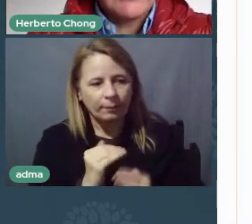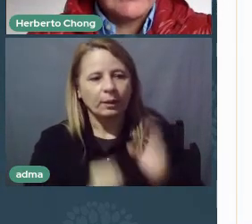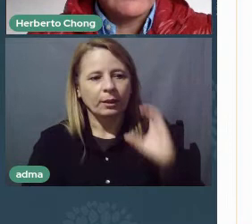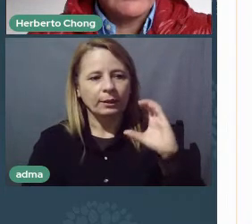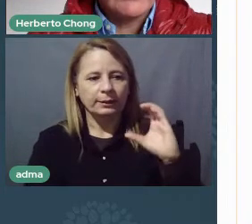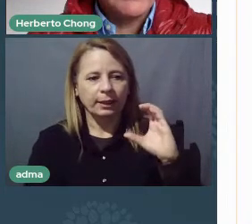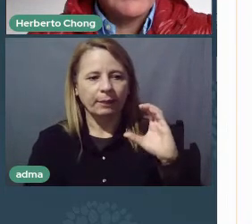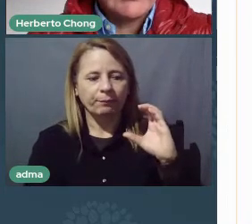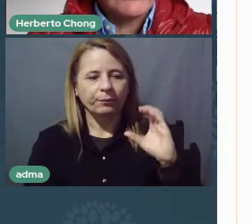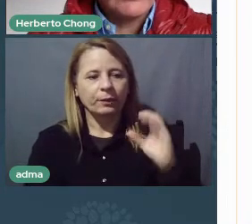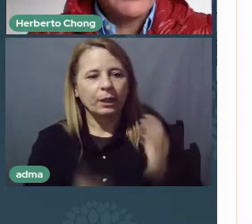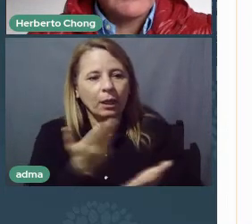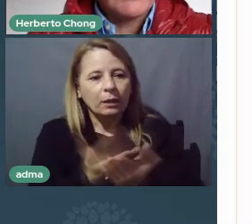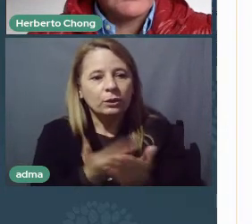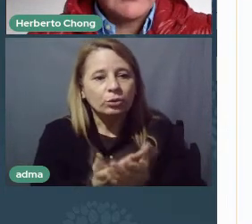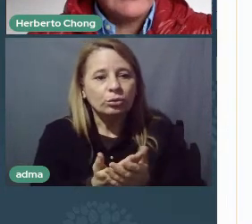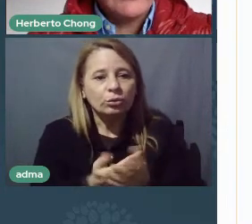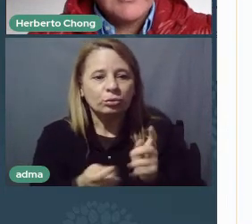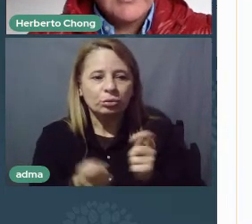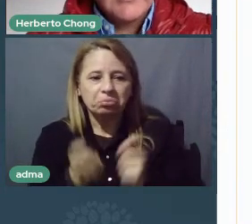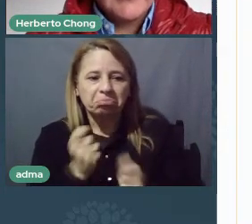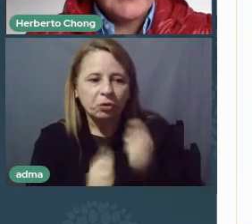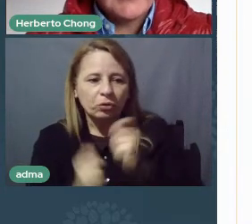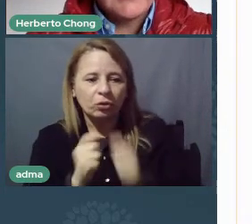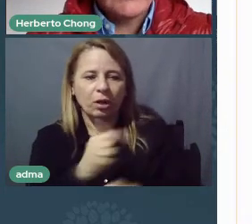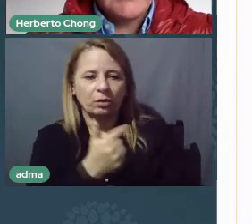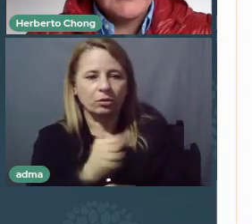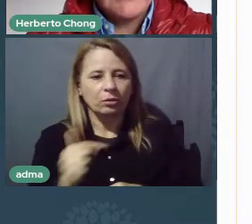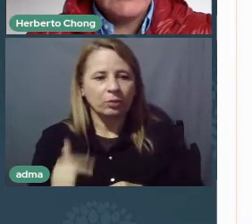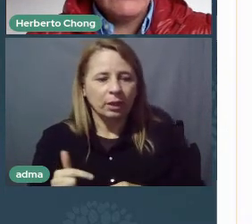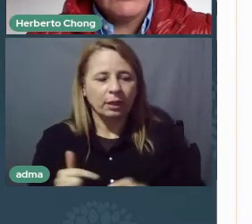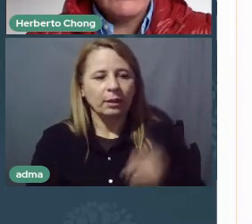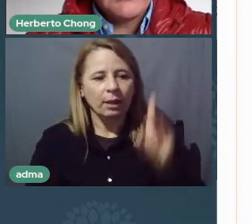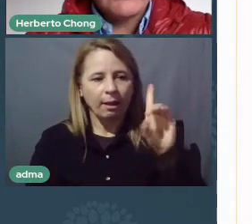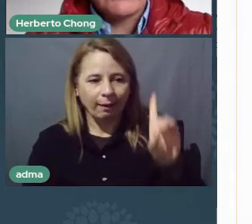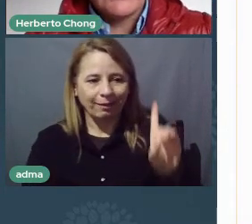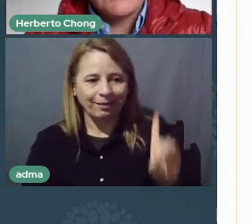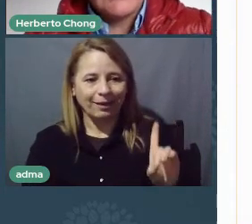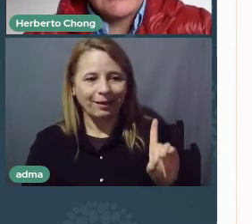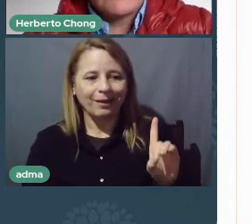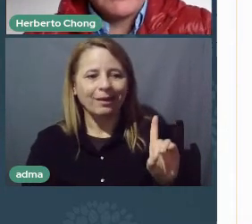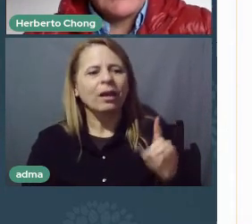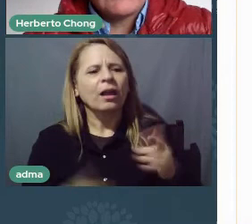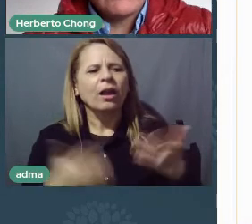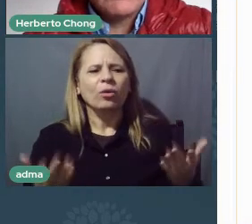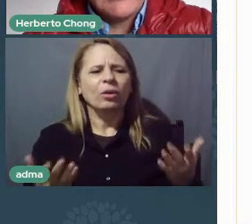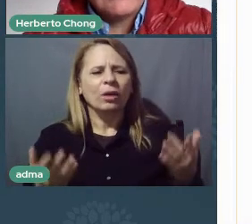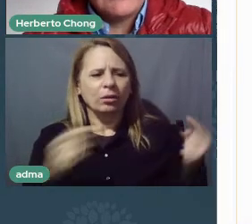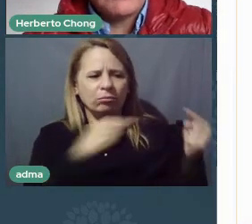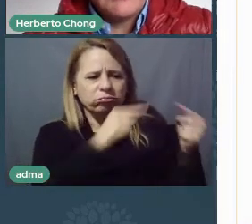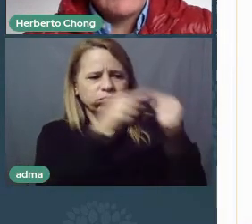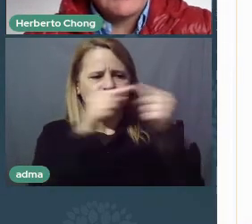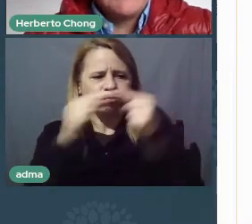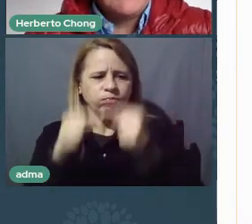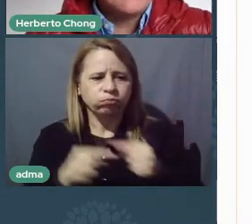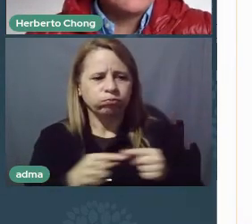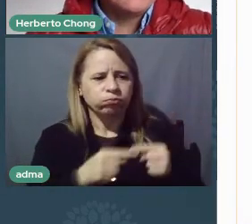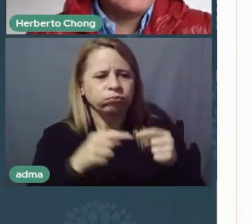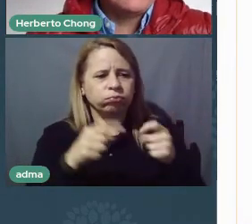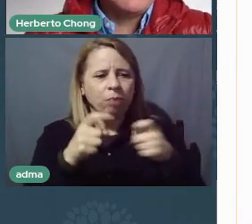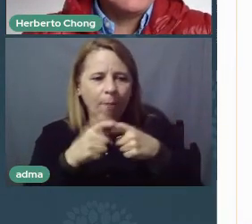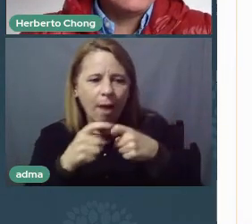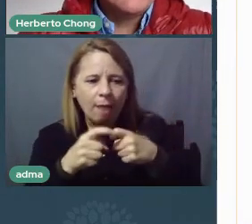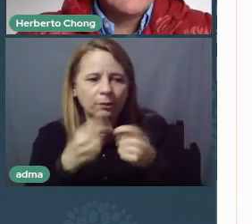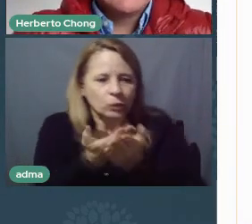não controlados, não randomizados ou observacionais, e na categoria D, um consenso de experts, com base na experiência clínica